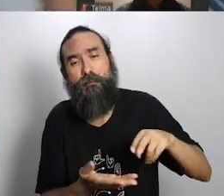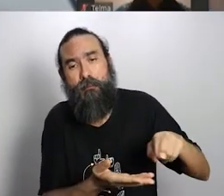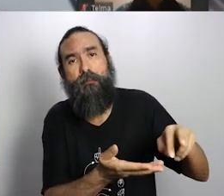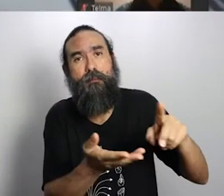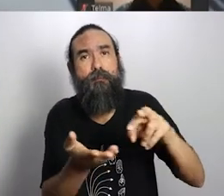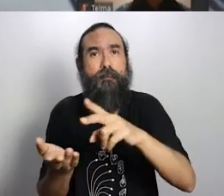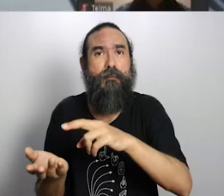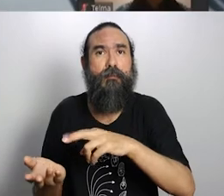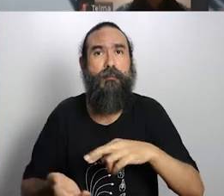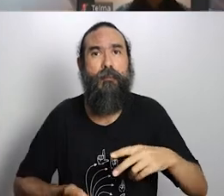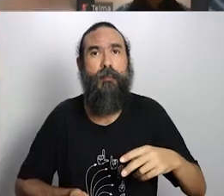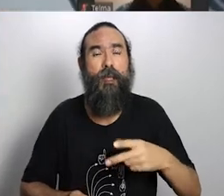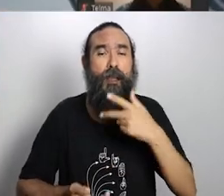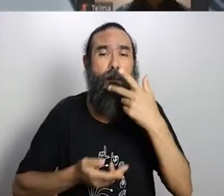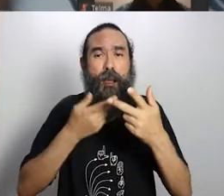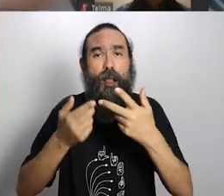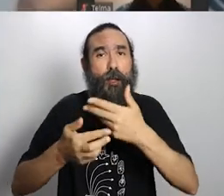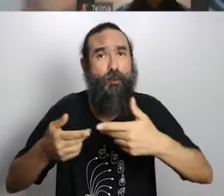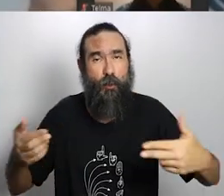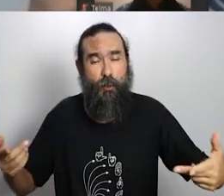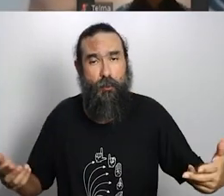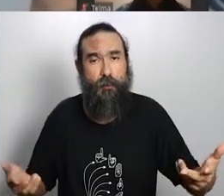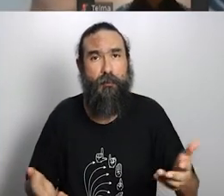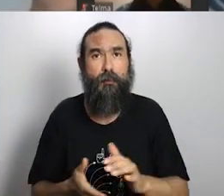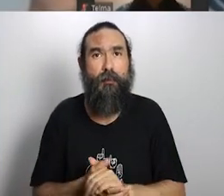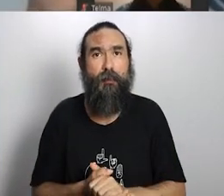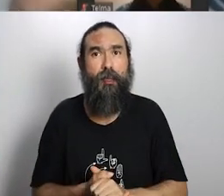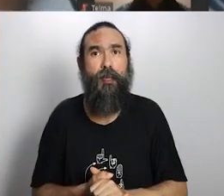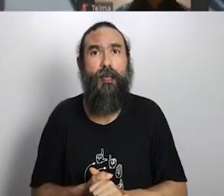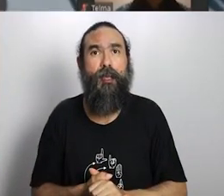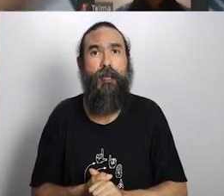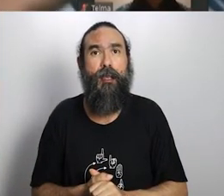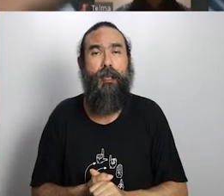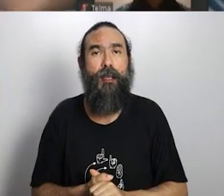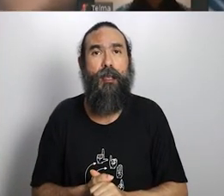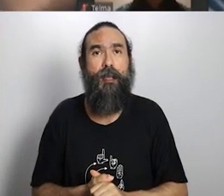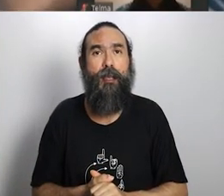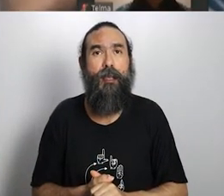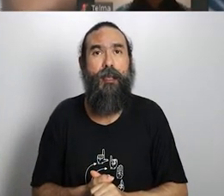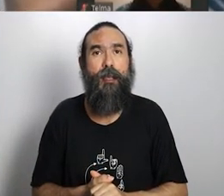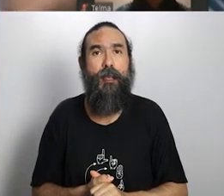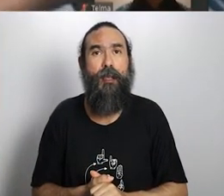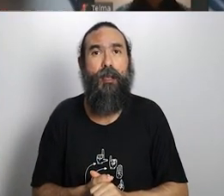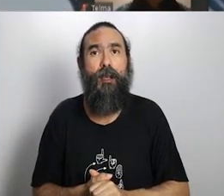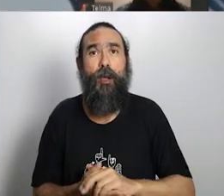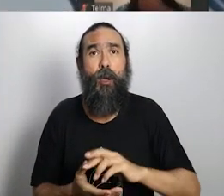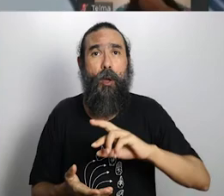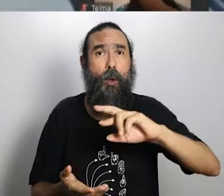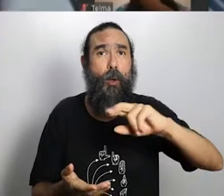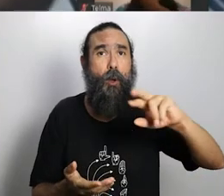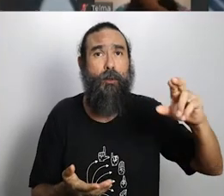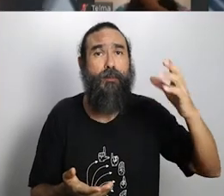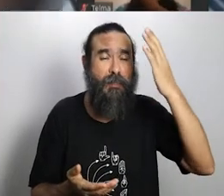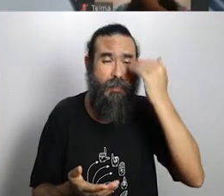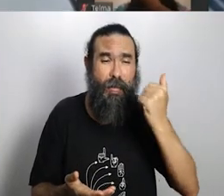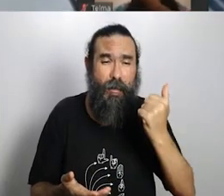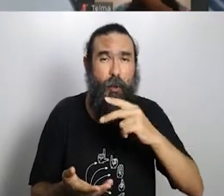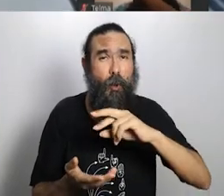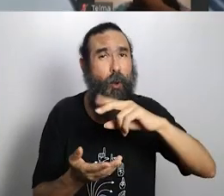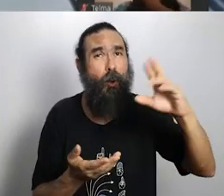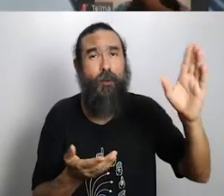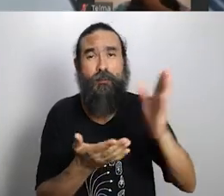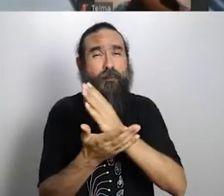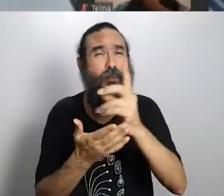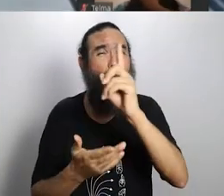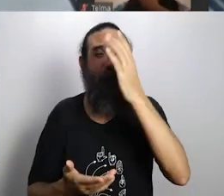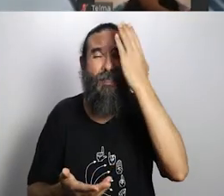Outros não estão ligando, porque não está prestando atenção. Tem que acordar. Ouvir o que é que os mestres têm a